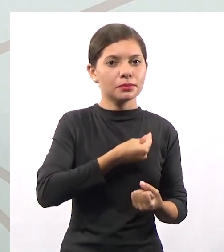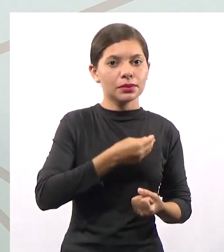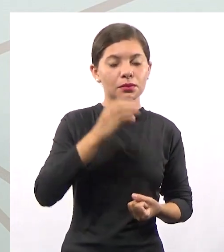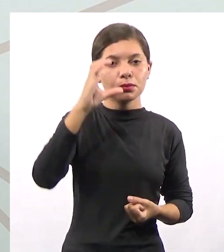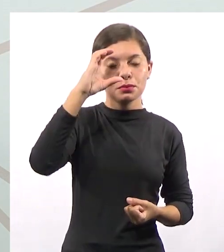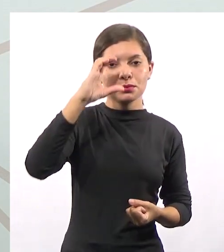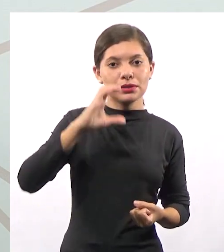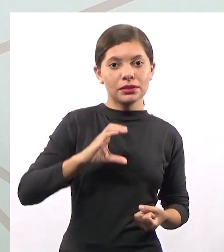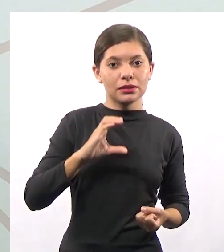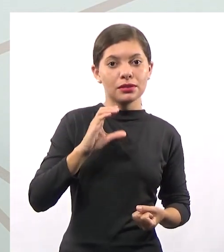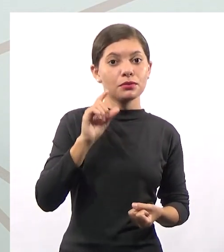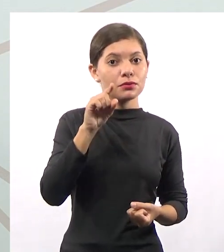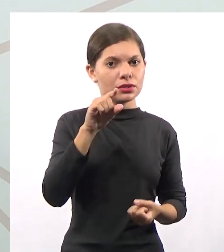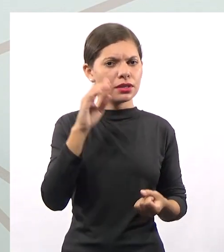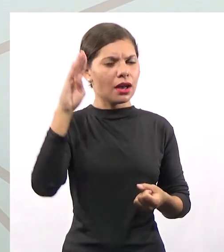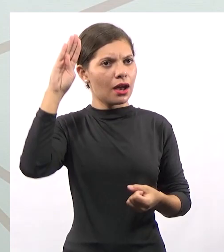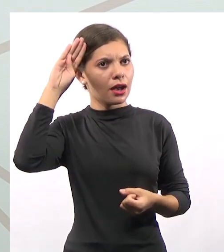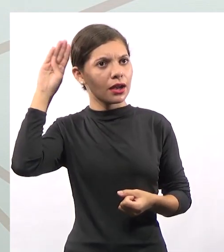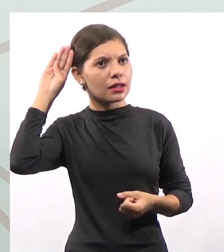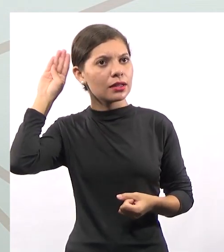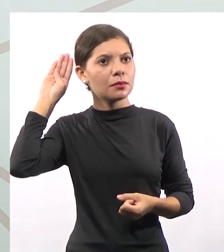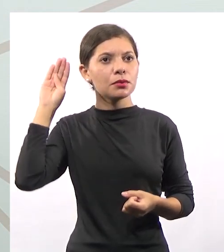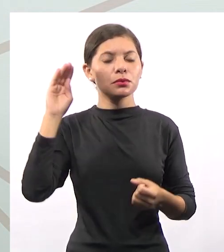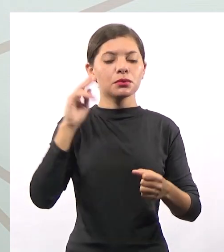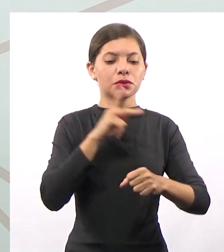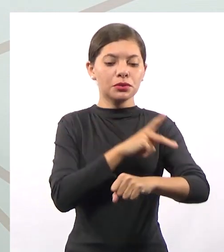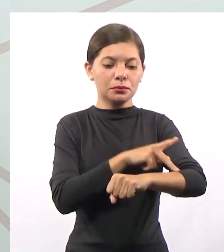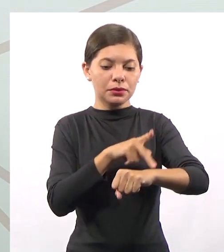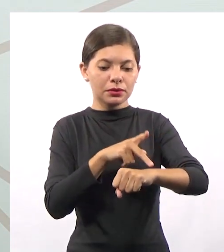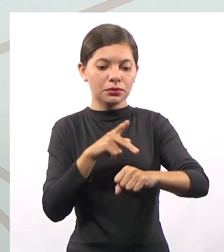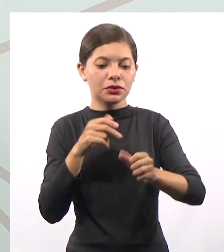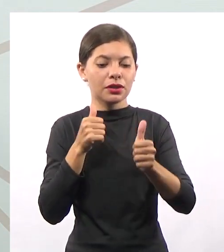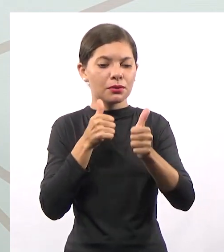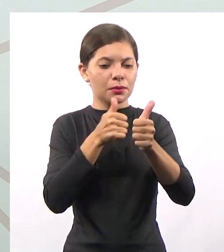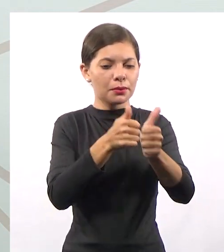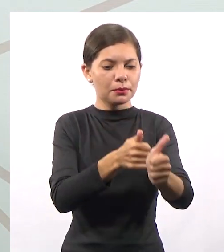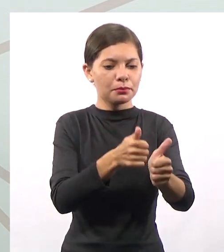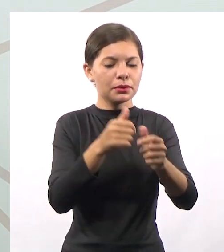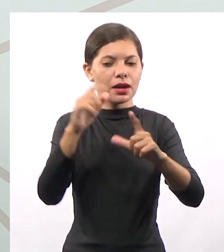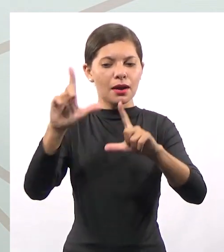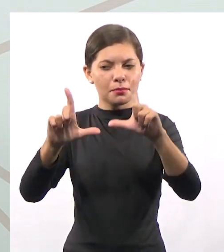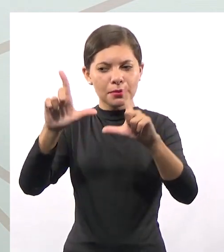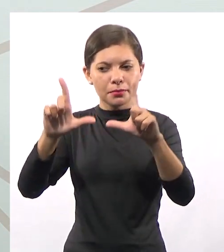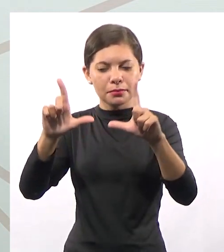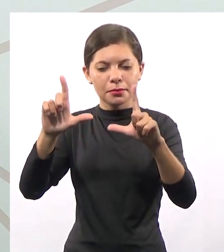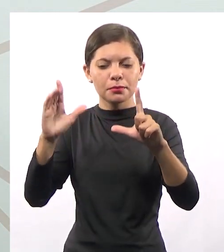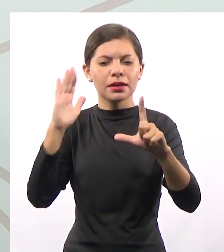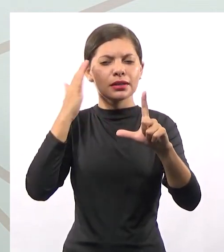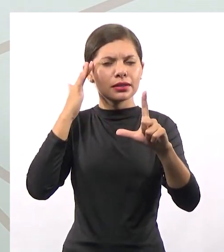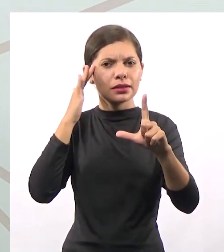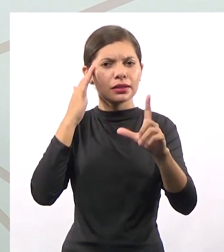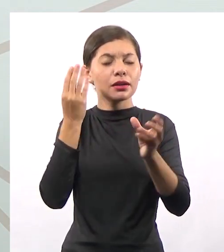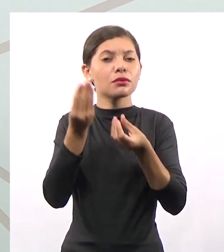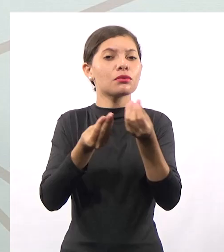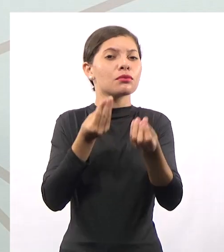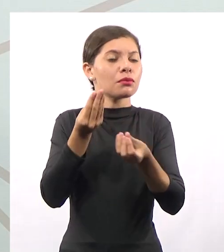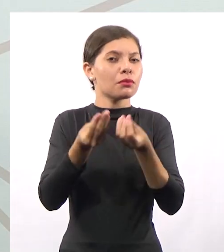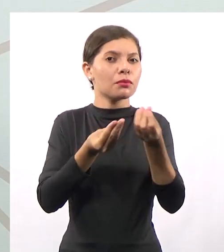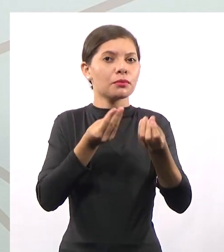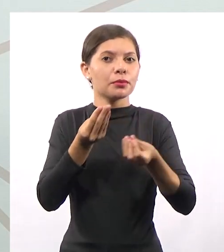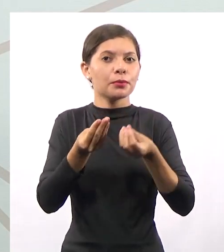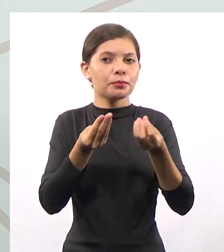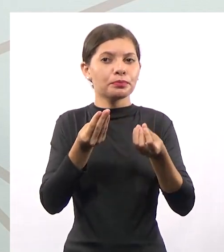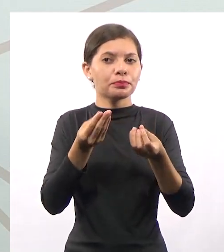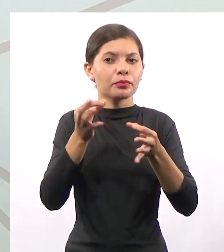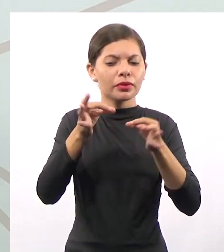enquanto cidadão, principalmente você que é acadêmico de pedagogia, né, acompanhar esses processos e entender como que